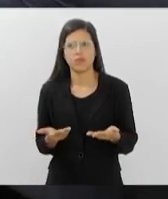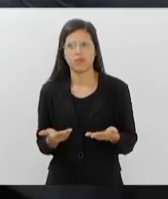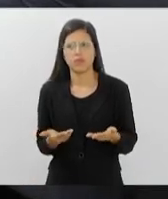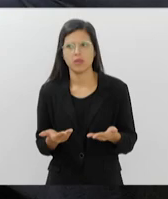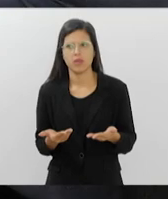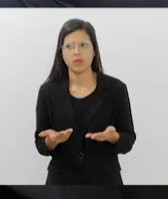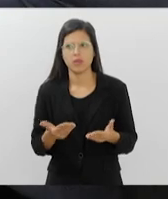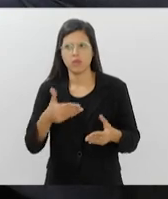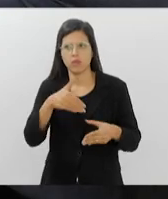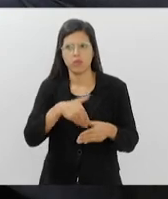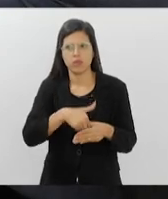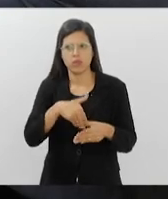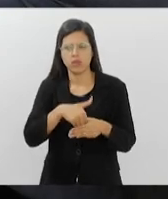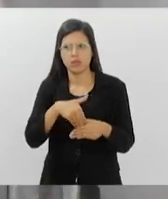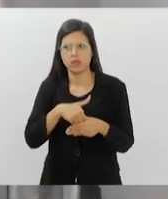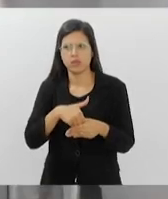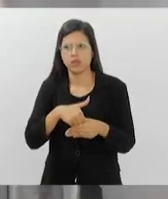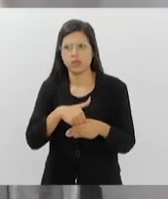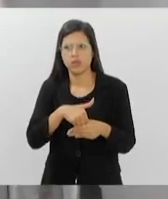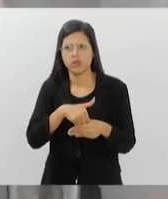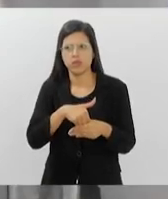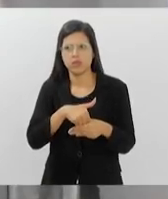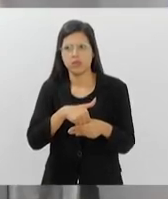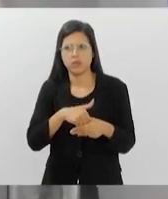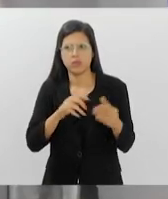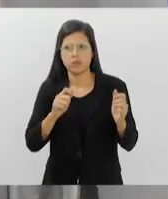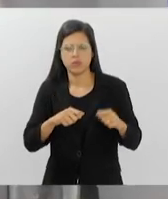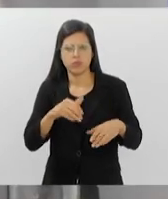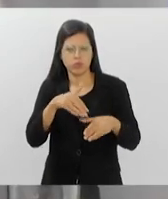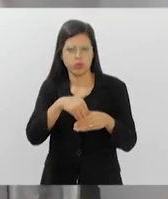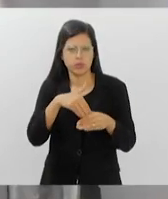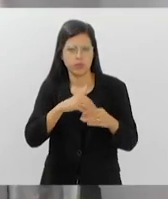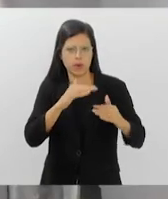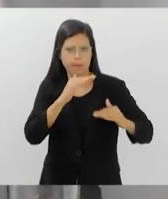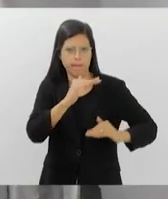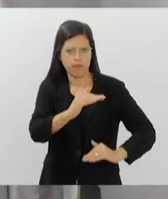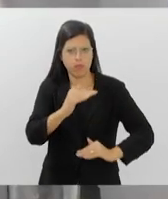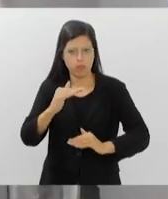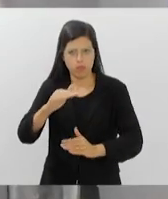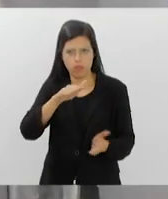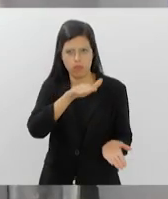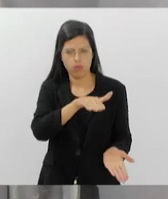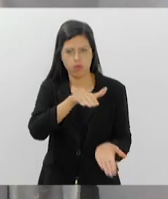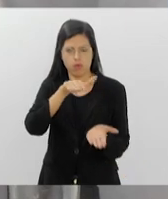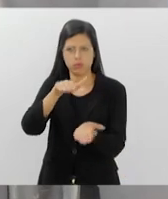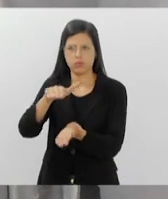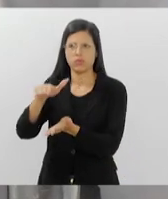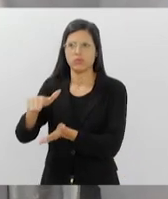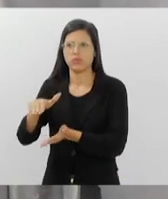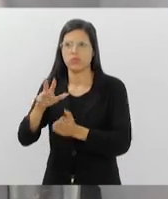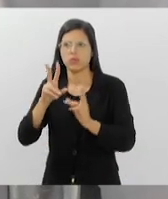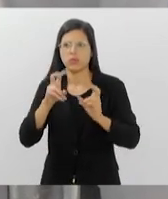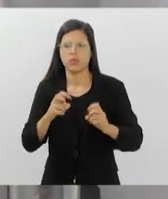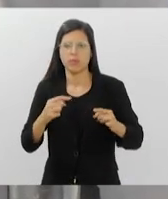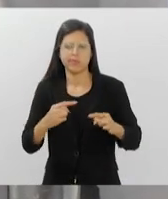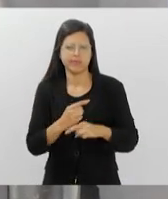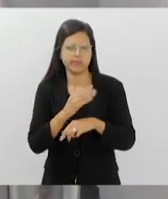coloco aqui em votação a possibilidade de votação em blocos dos projetos cujos pareceres versam sobre